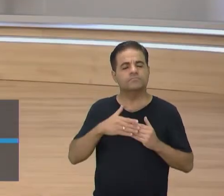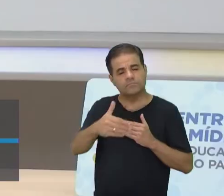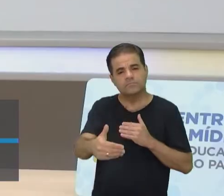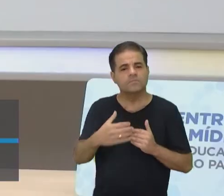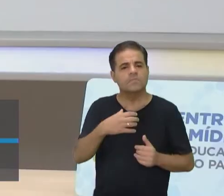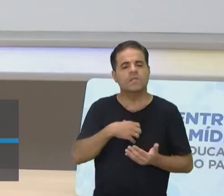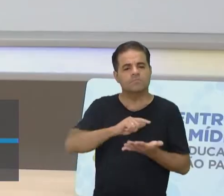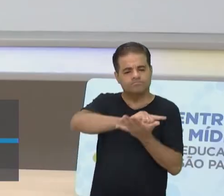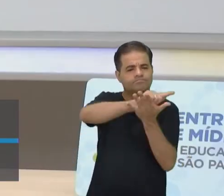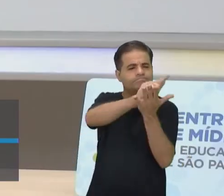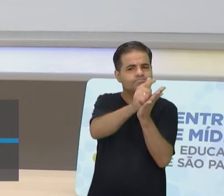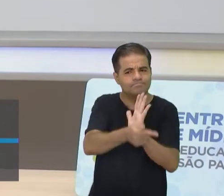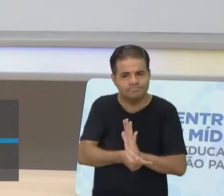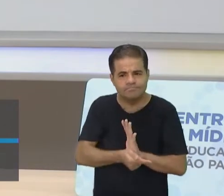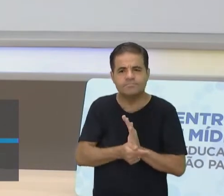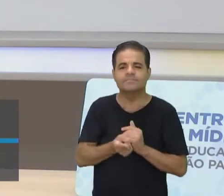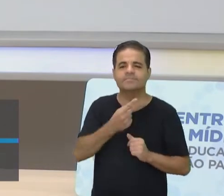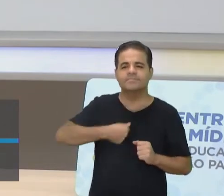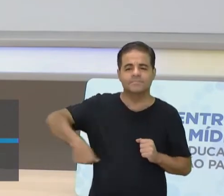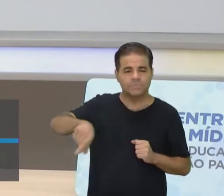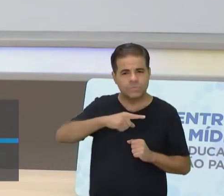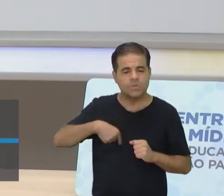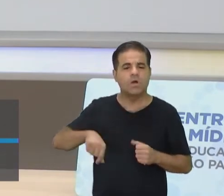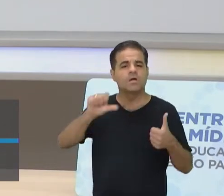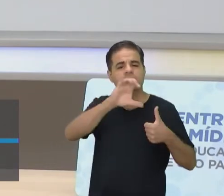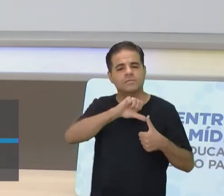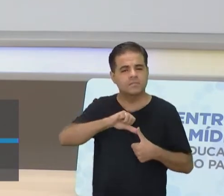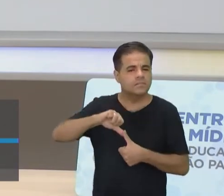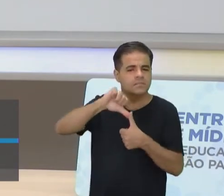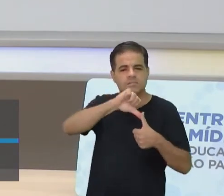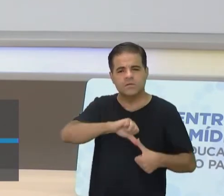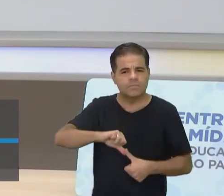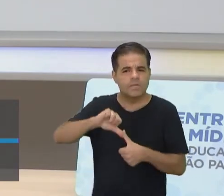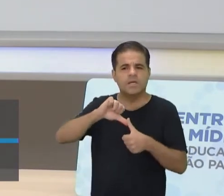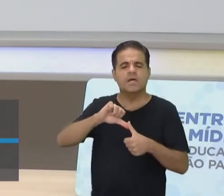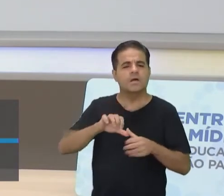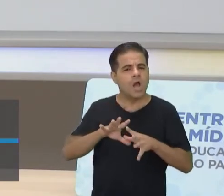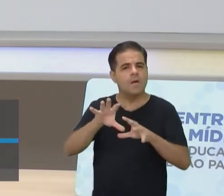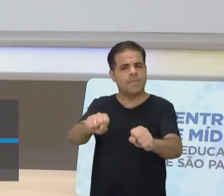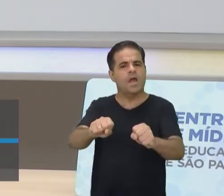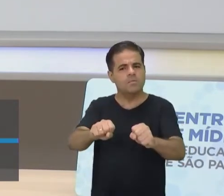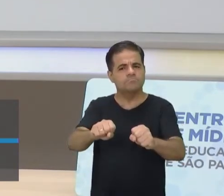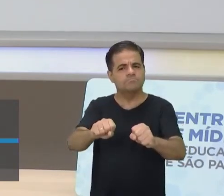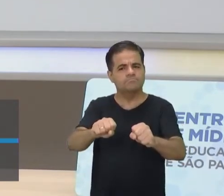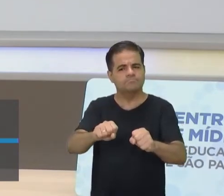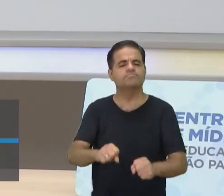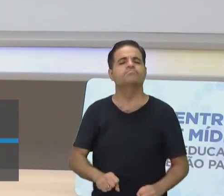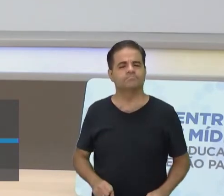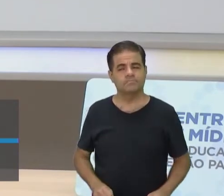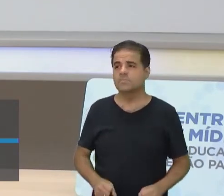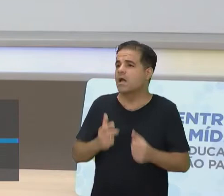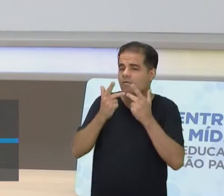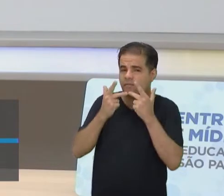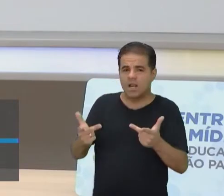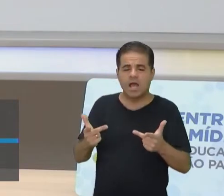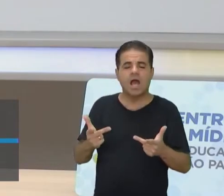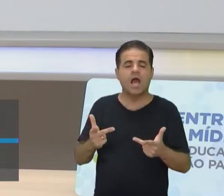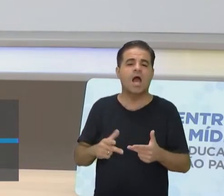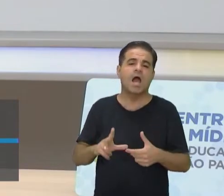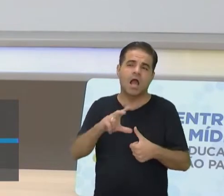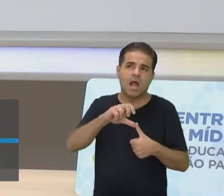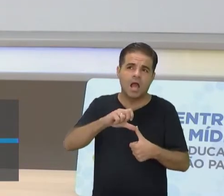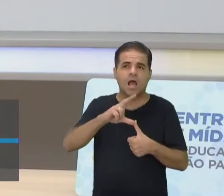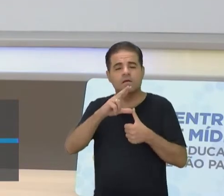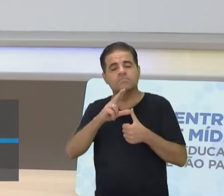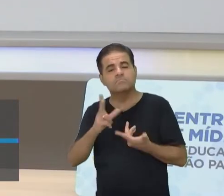é um gênero, né, que nós da América Latina, nós nos apropriamos, né? Quer falar em literatura